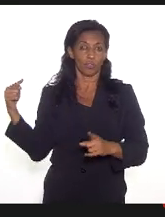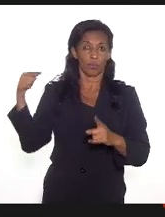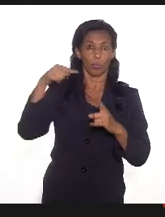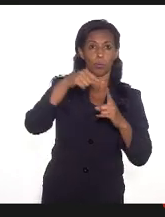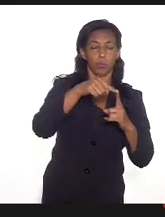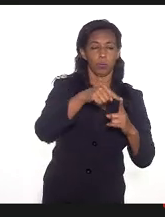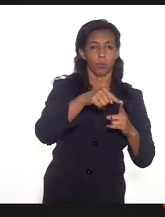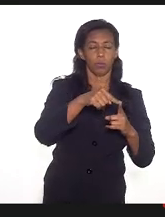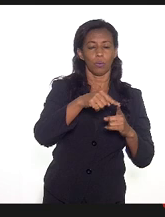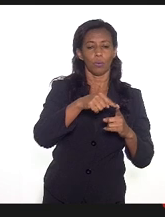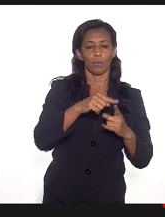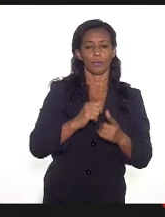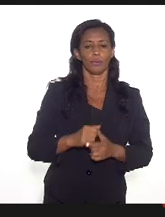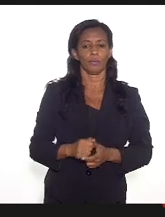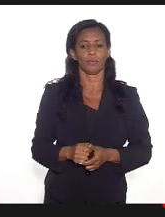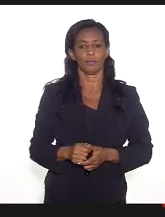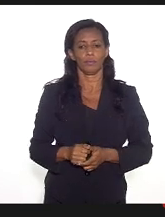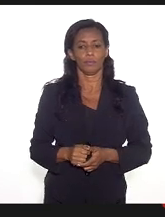alcançar